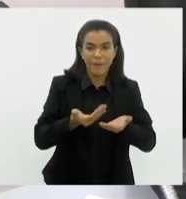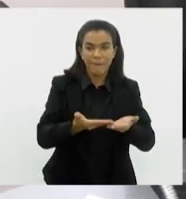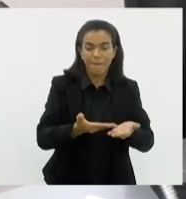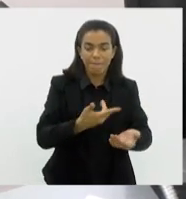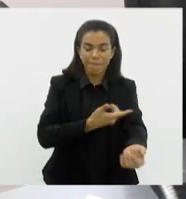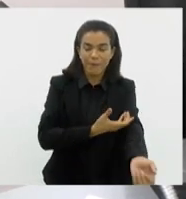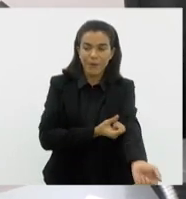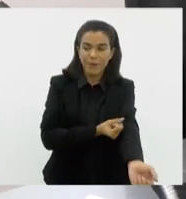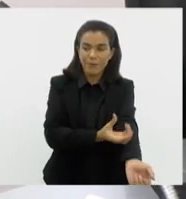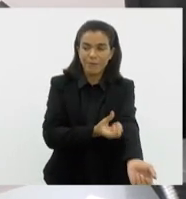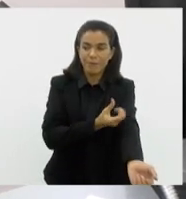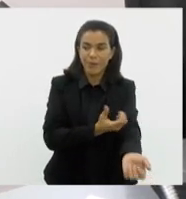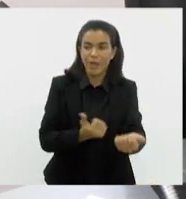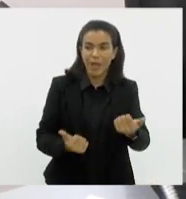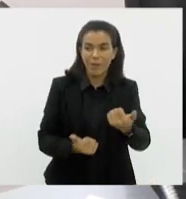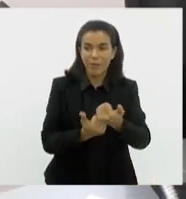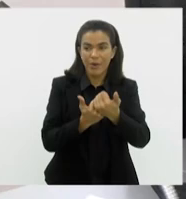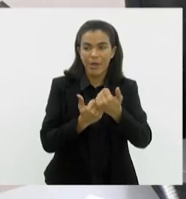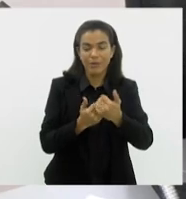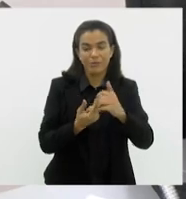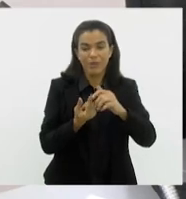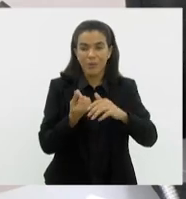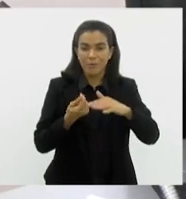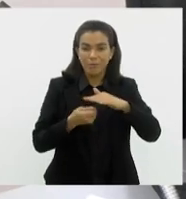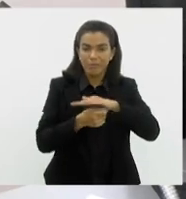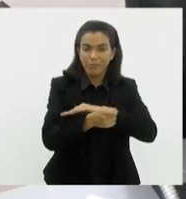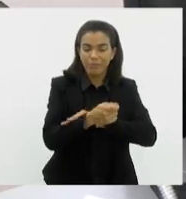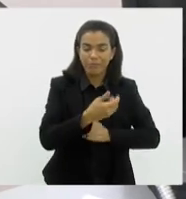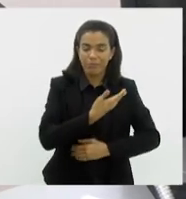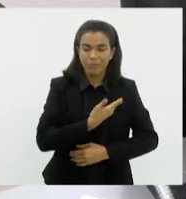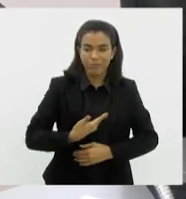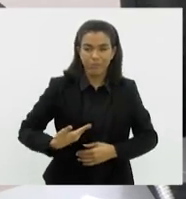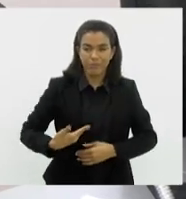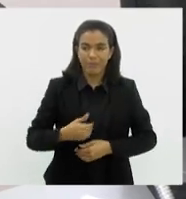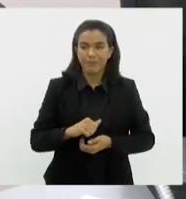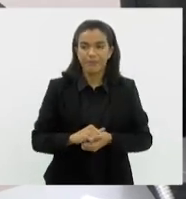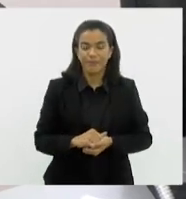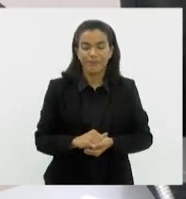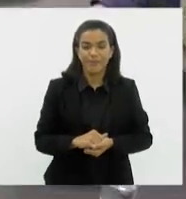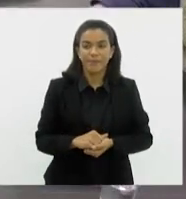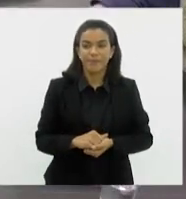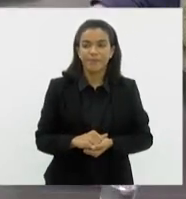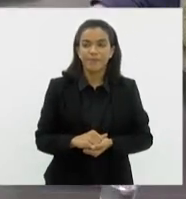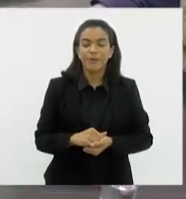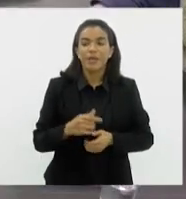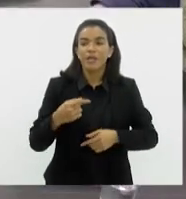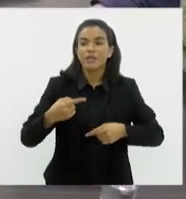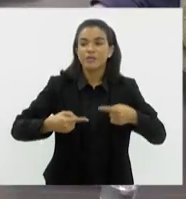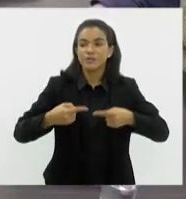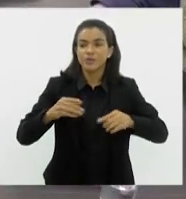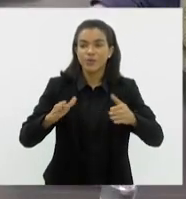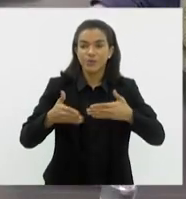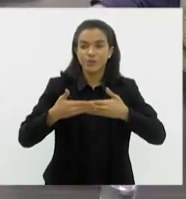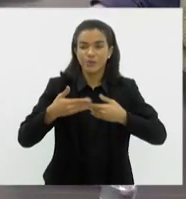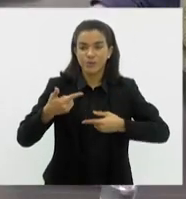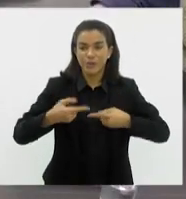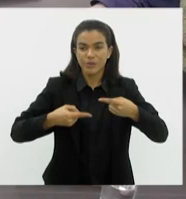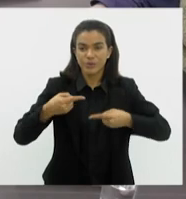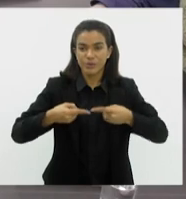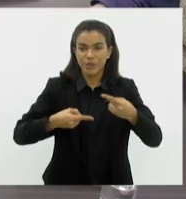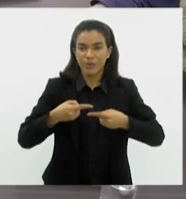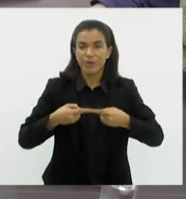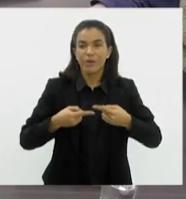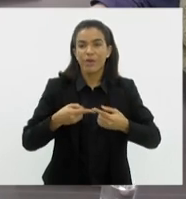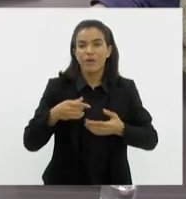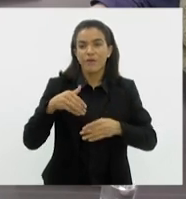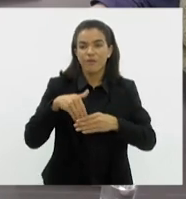eventos apoiados pelo poder público. O parecer retificado é pela constitucionalidade com emendas. Em discussão, não havendo quem queira discutir, encerrada a